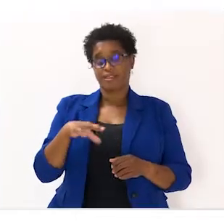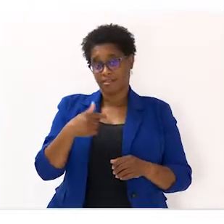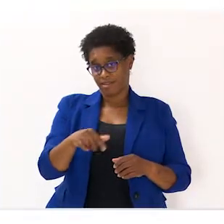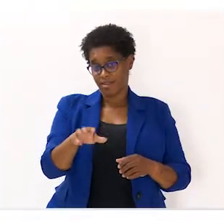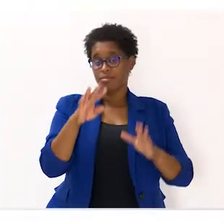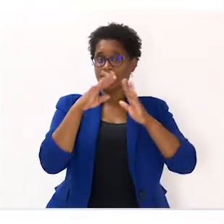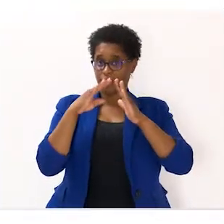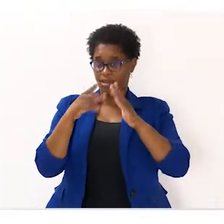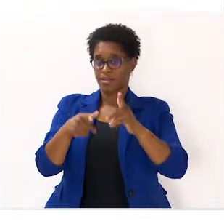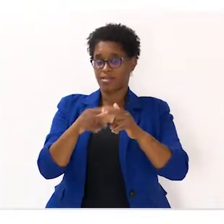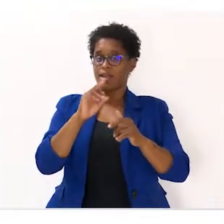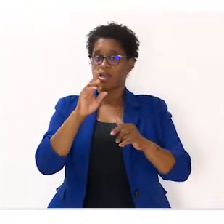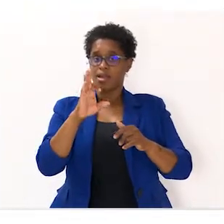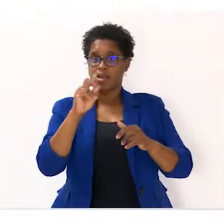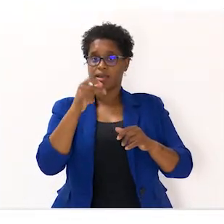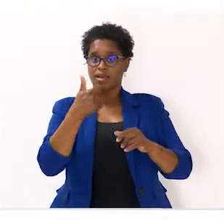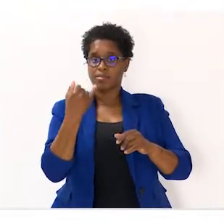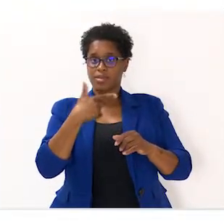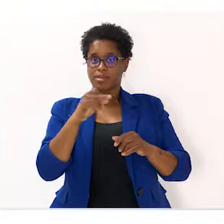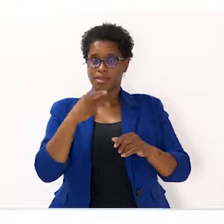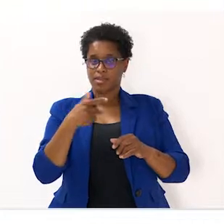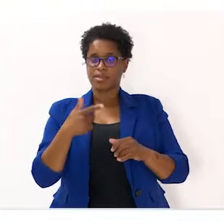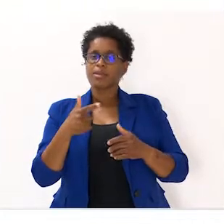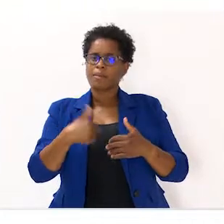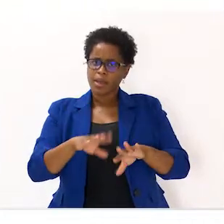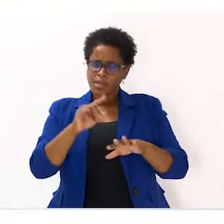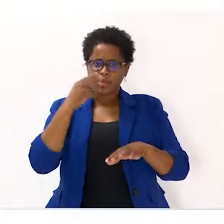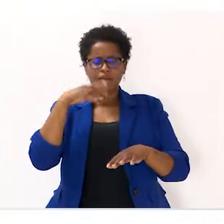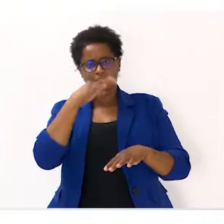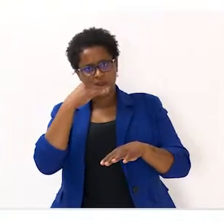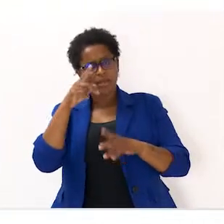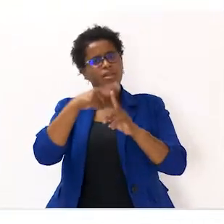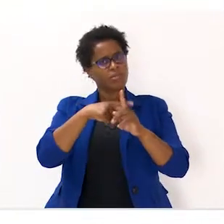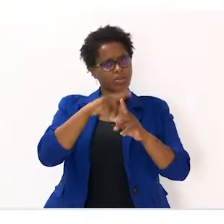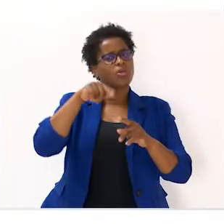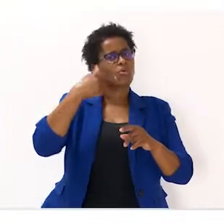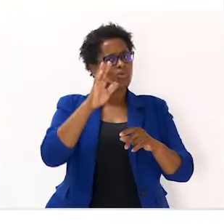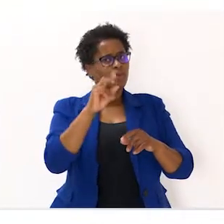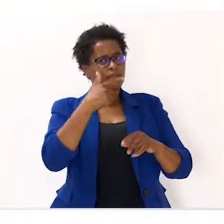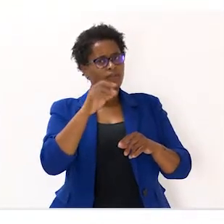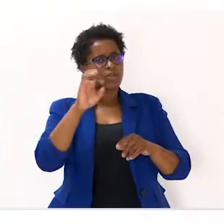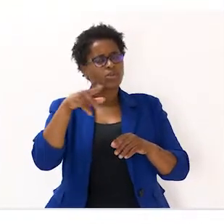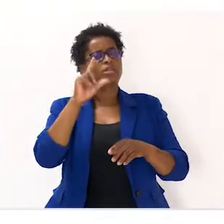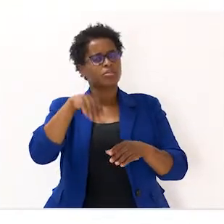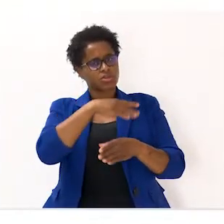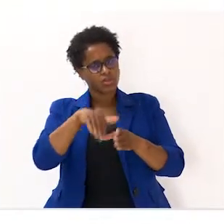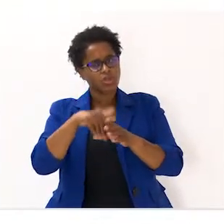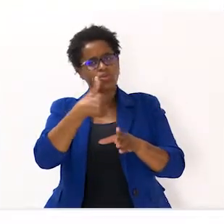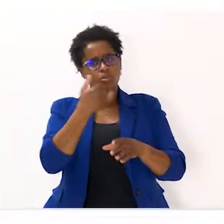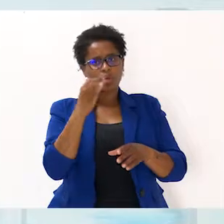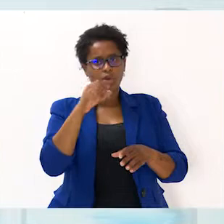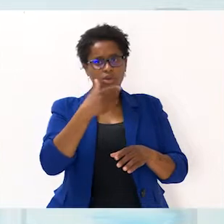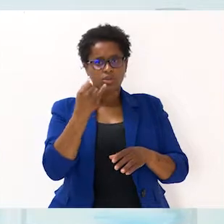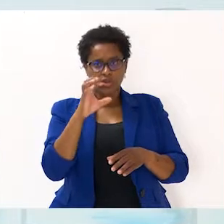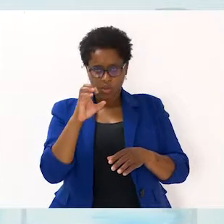o habitat, mas também tinha esquecido de referir a temperatura como outro fator que faz parte do biótipo.